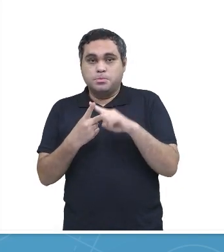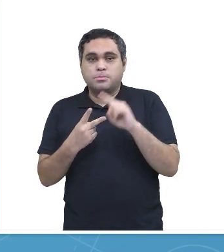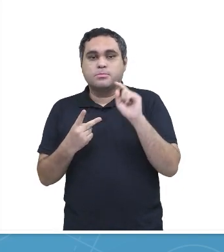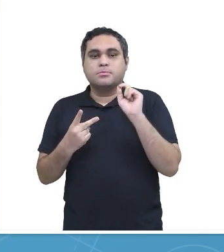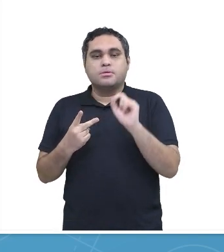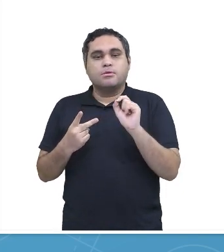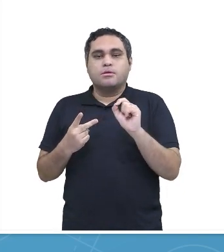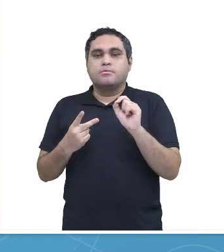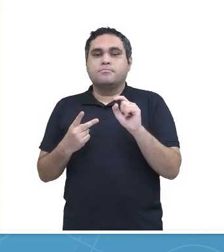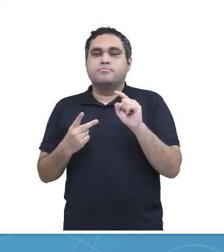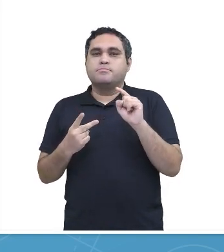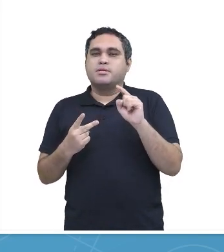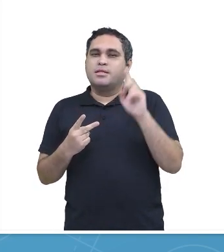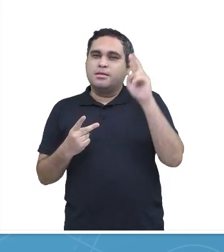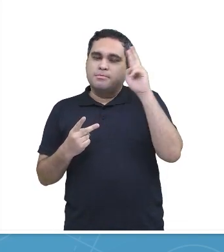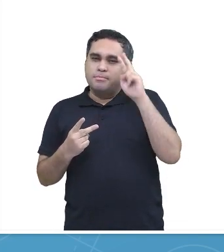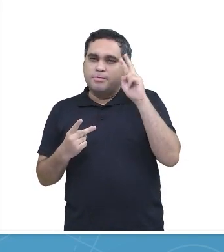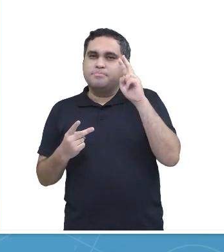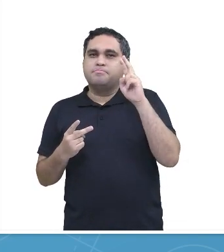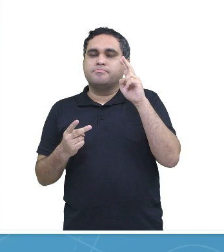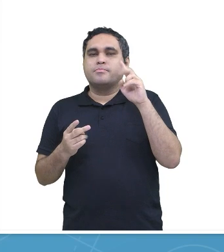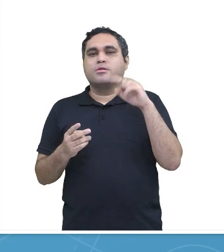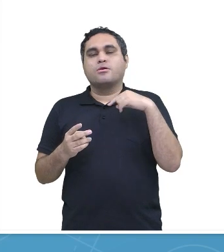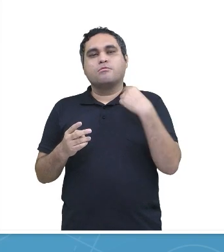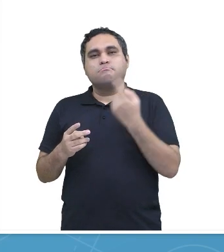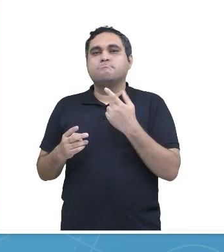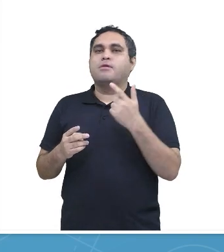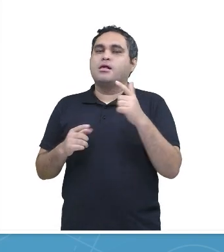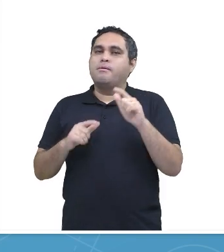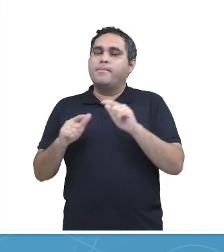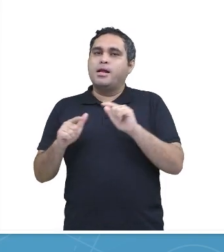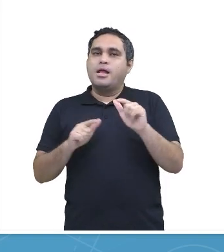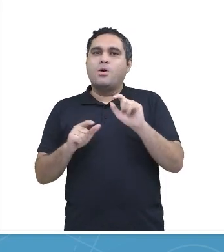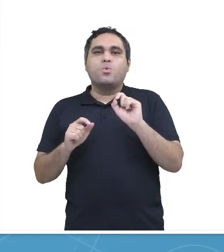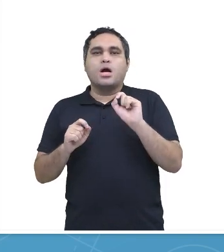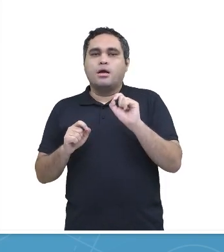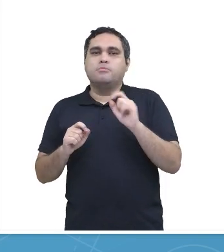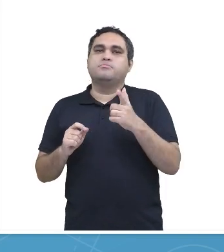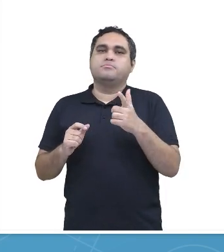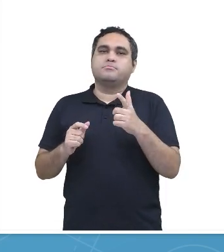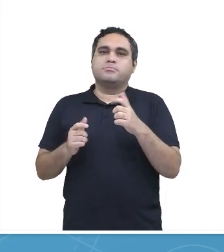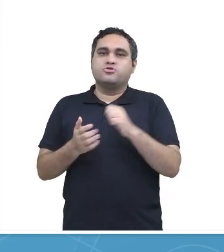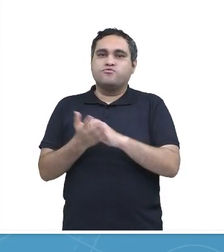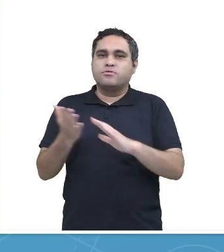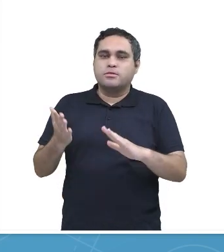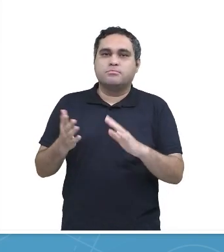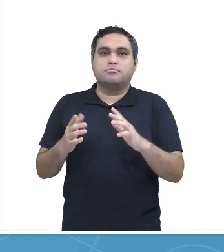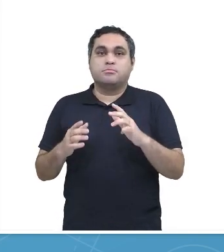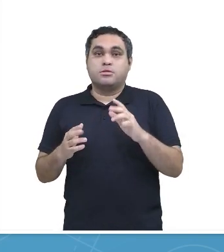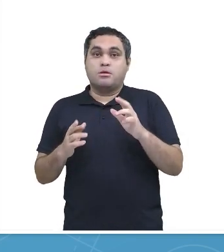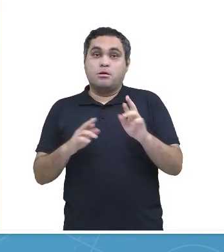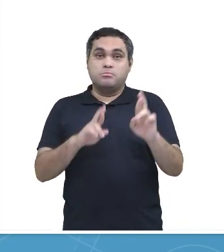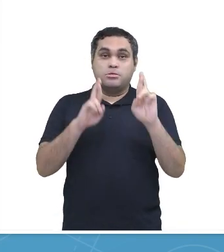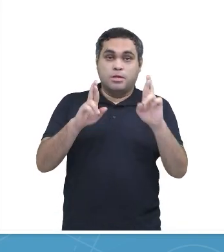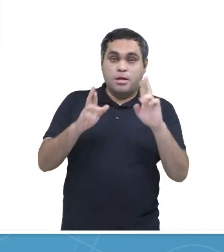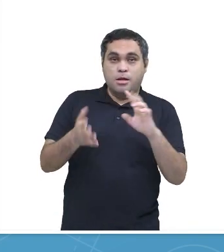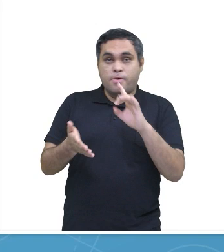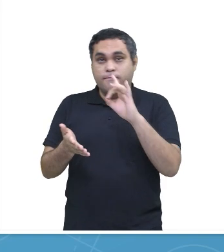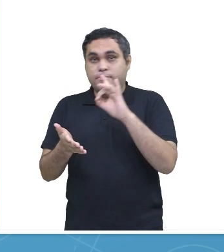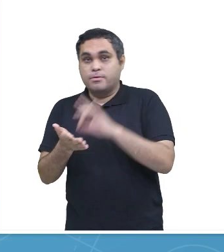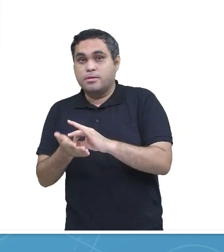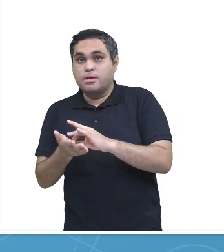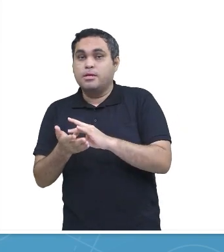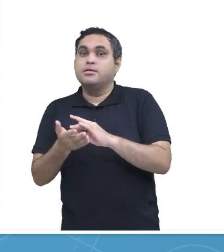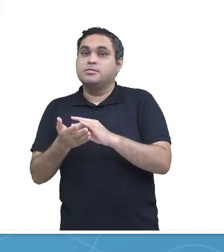aí o que foi pedido, nesta atividade iremos trabalhar expectativa e realidade. Para entender melhor, observe